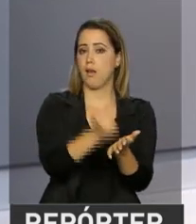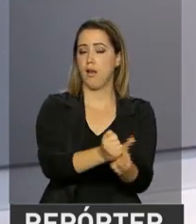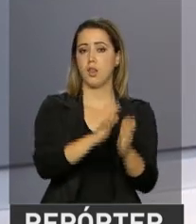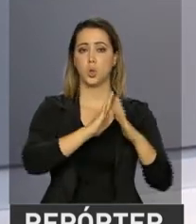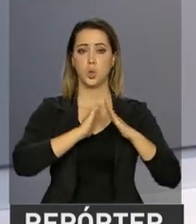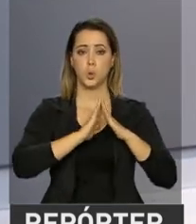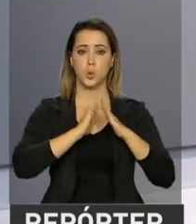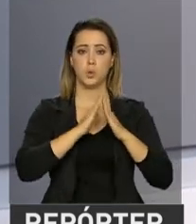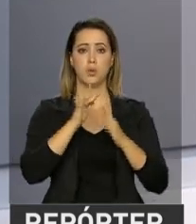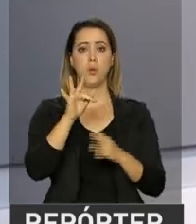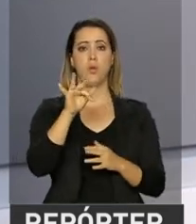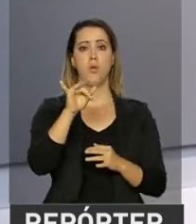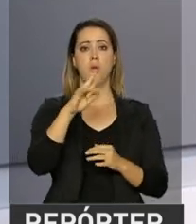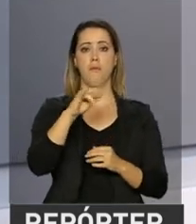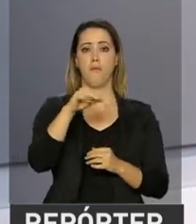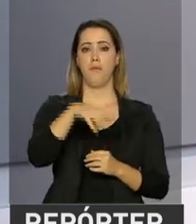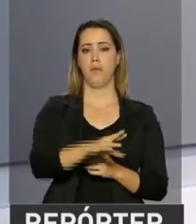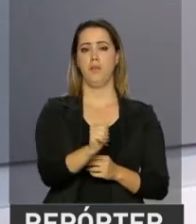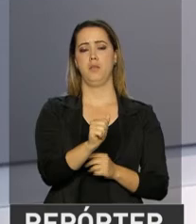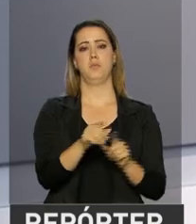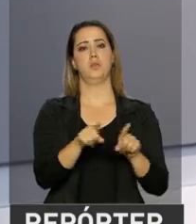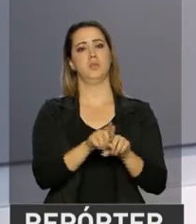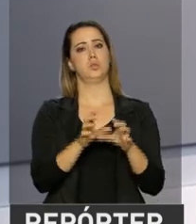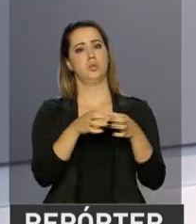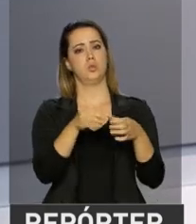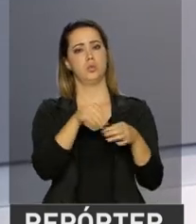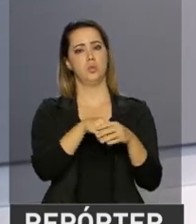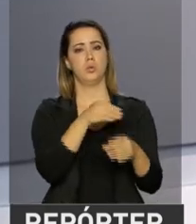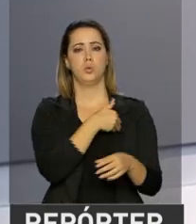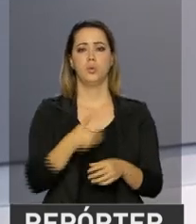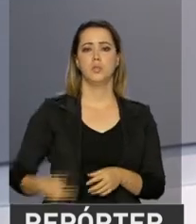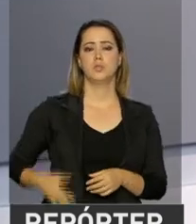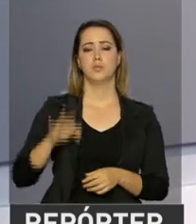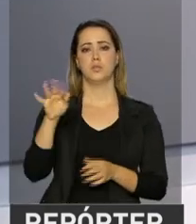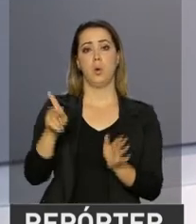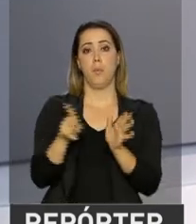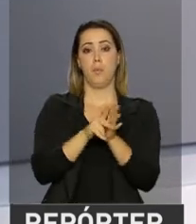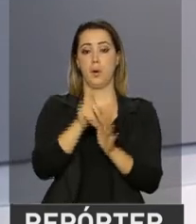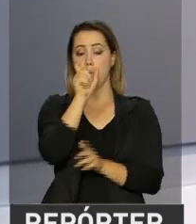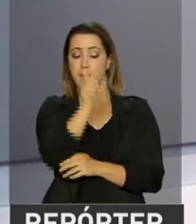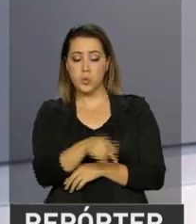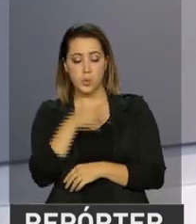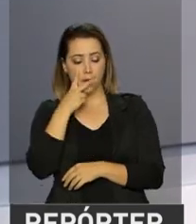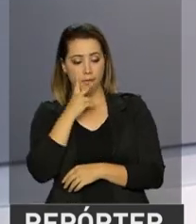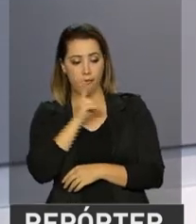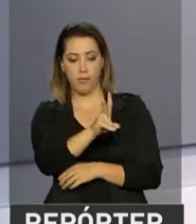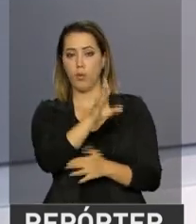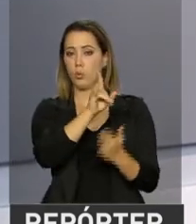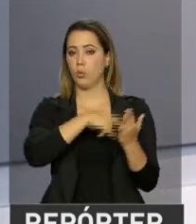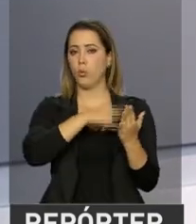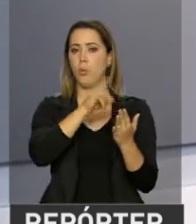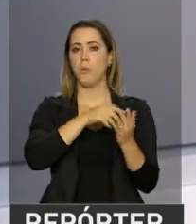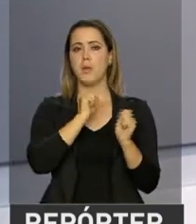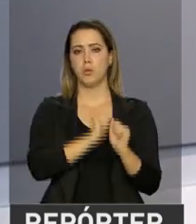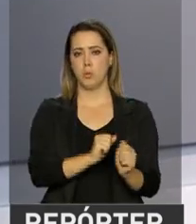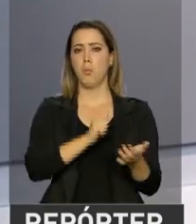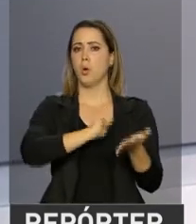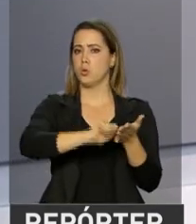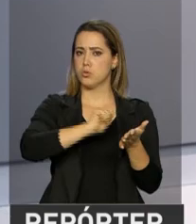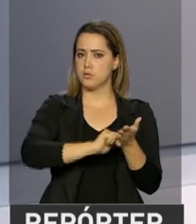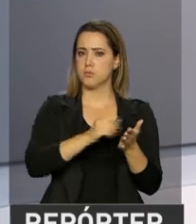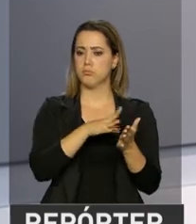de firma em órgãos públicos federais o próprio servidor público é quem vai conferir os documentos e